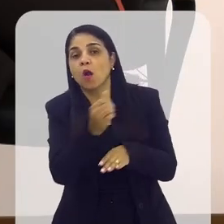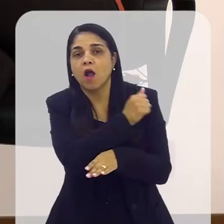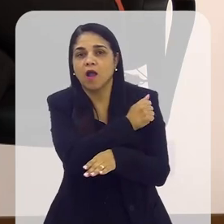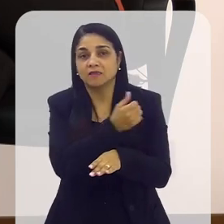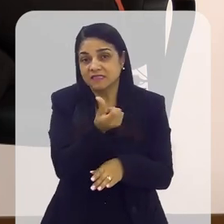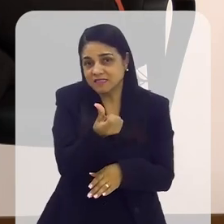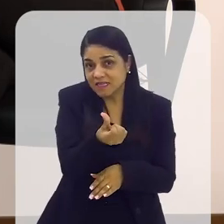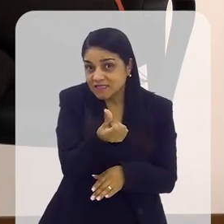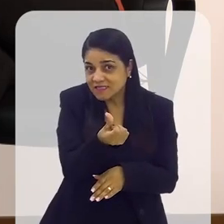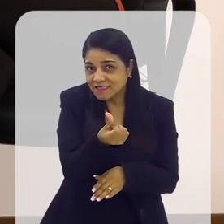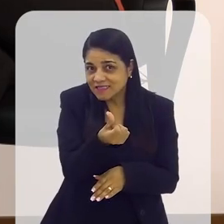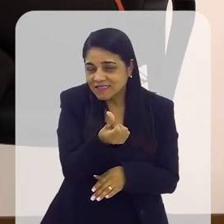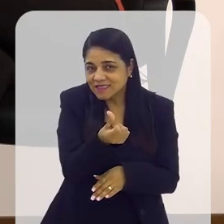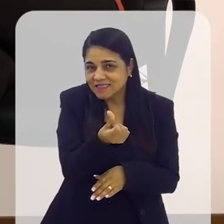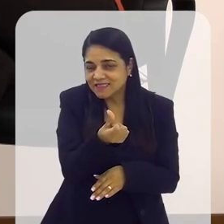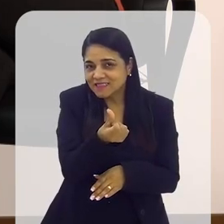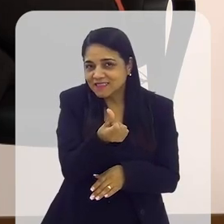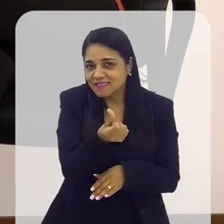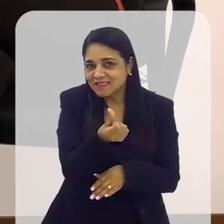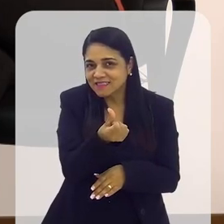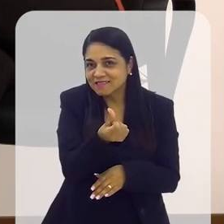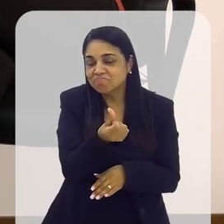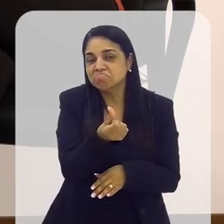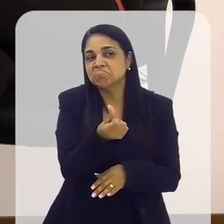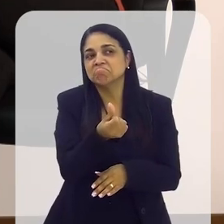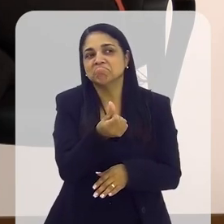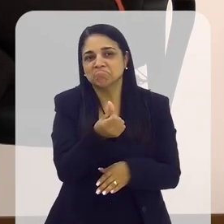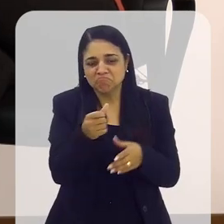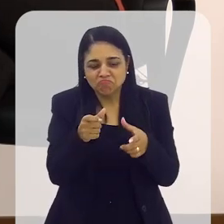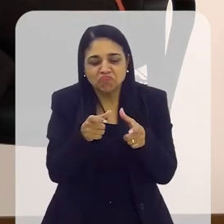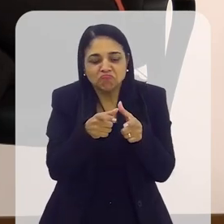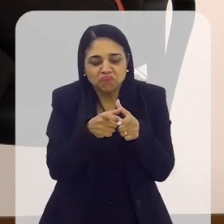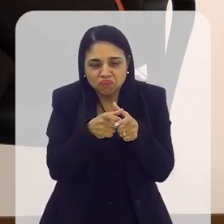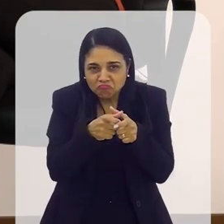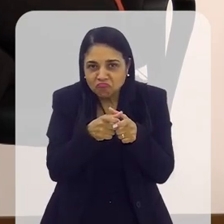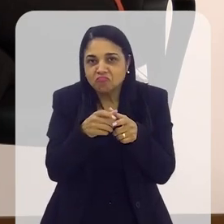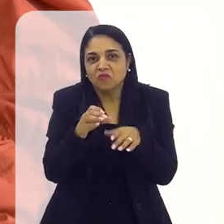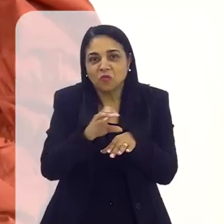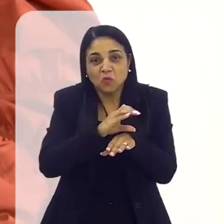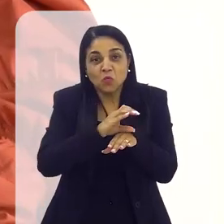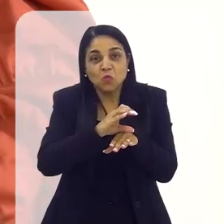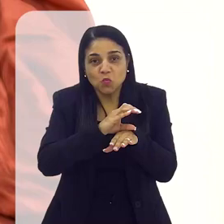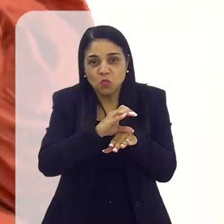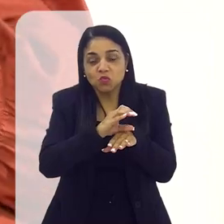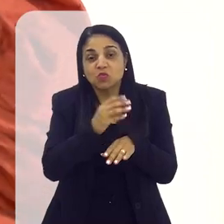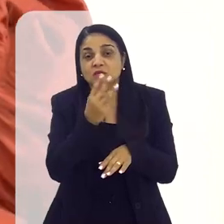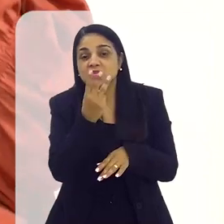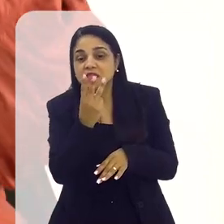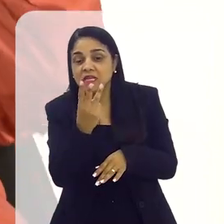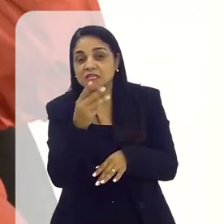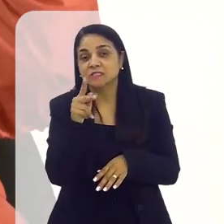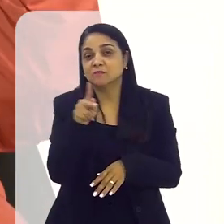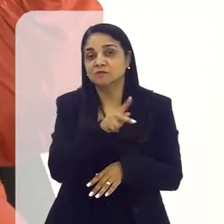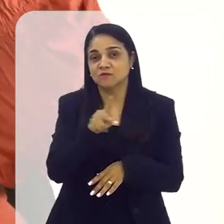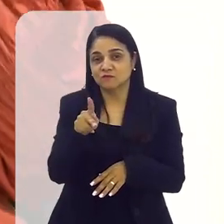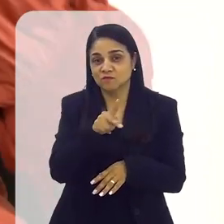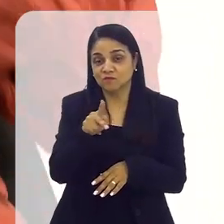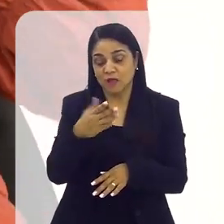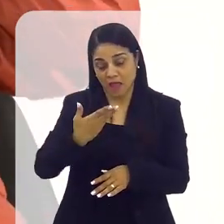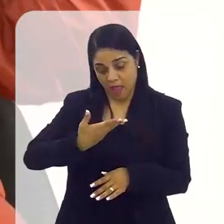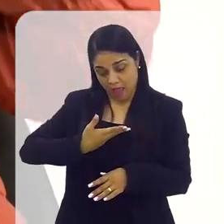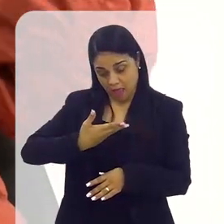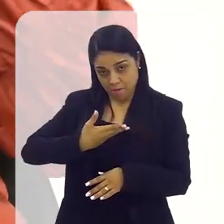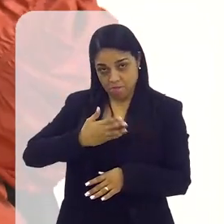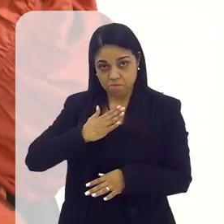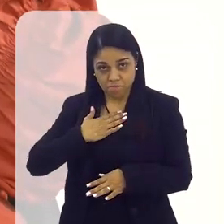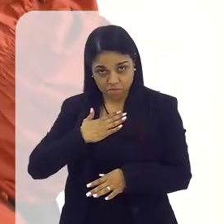quantos alunos? Seis. Seis? Seis alunos. Realmente era bem pequenininho. Bem pequenininho. Seis alunos e três professores, que